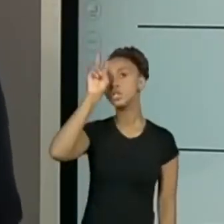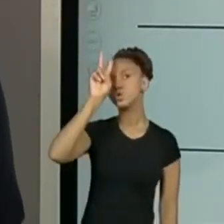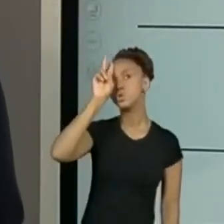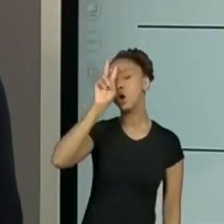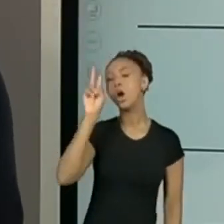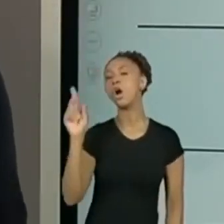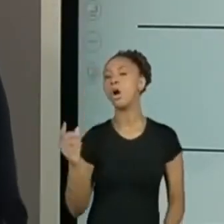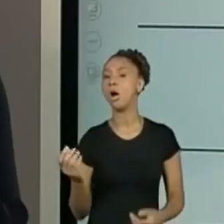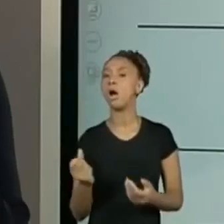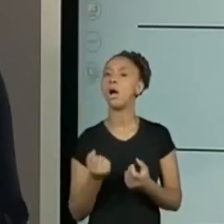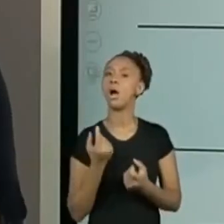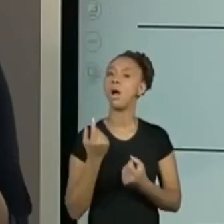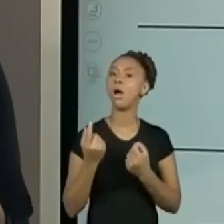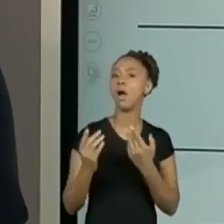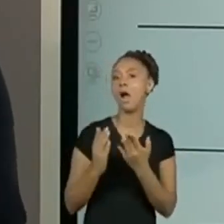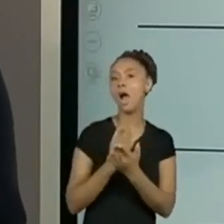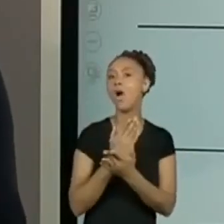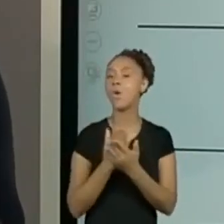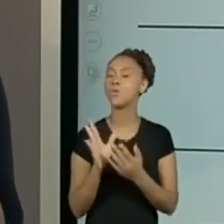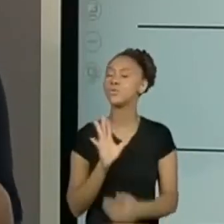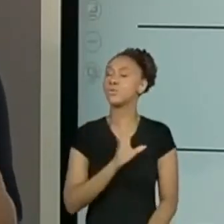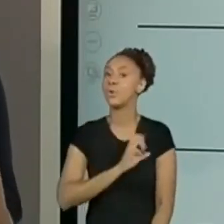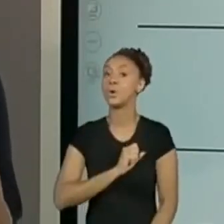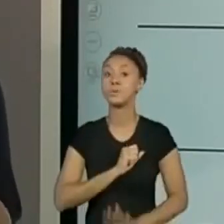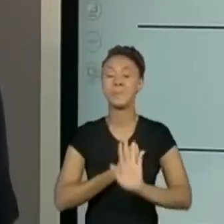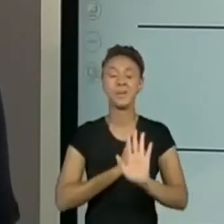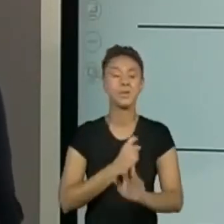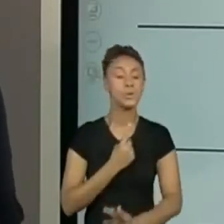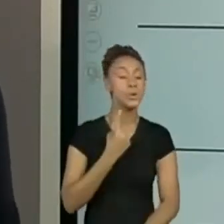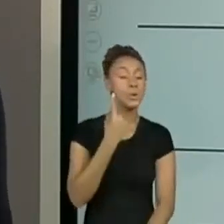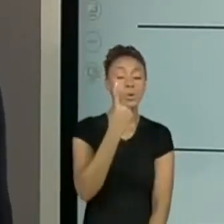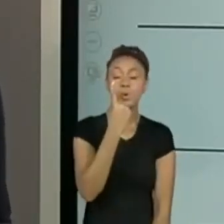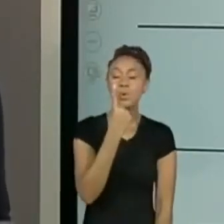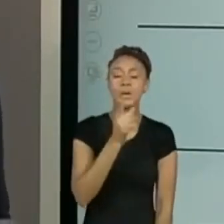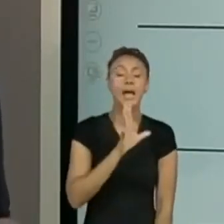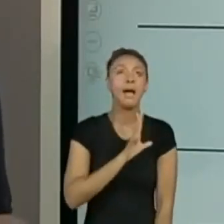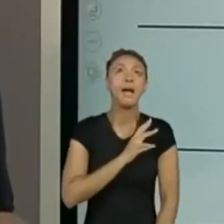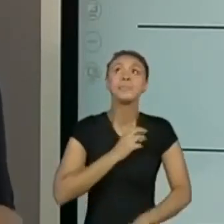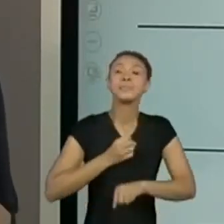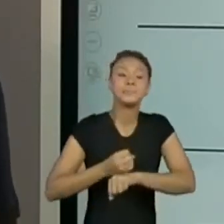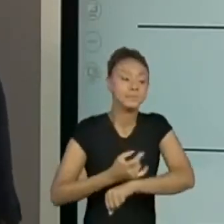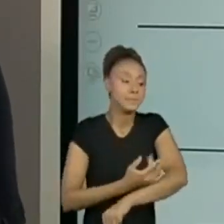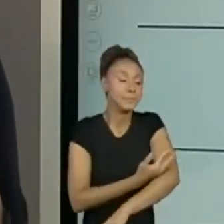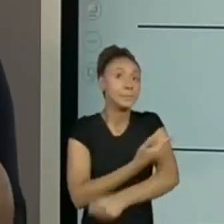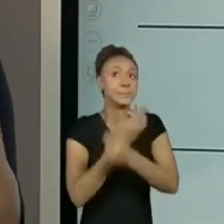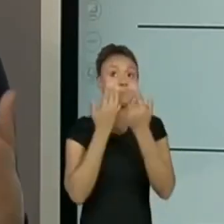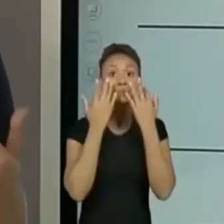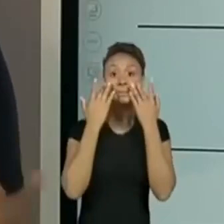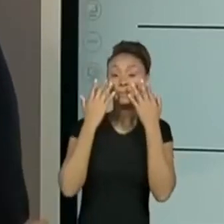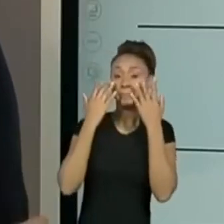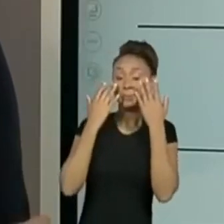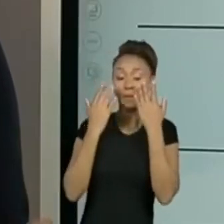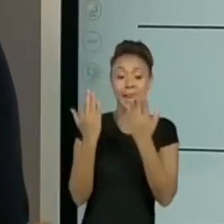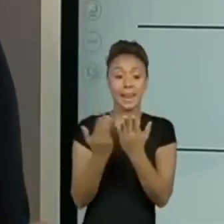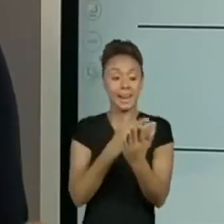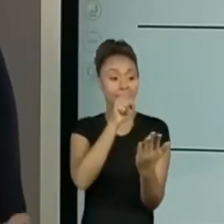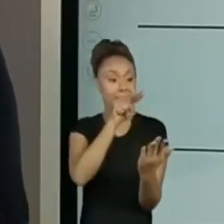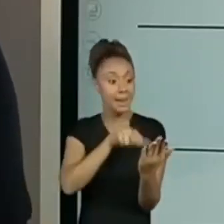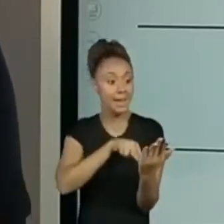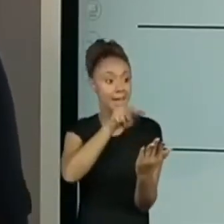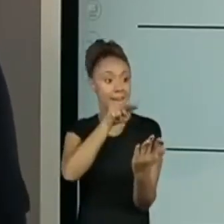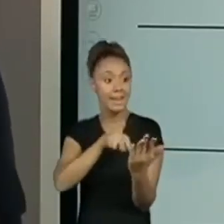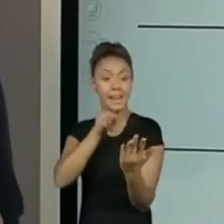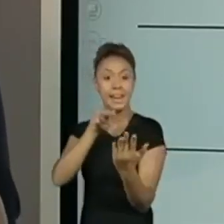gosta muito? Mas a história que eu mais amo, que sempre me emociona e que eu não canso de ler,